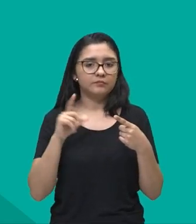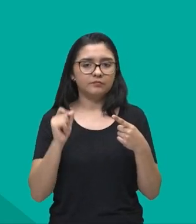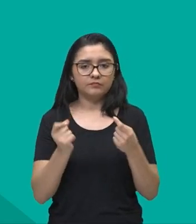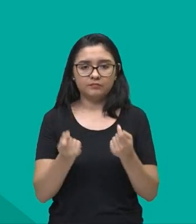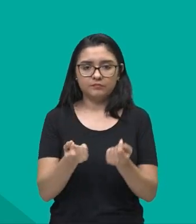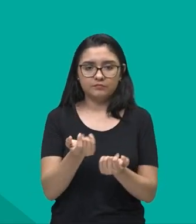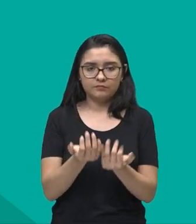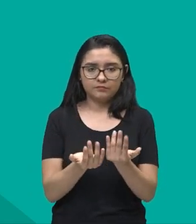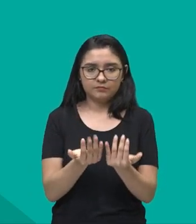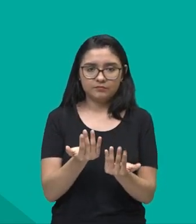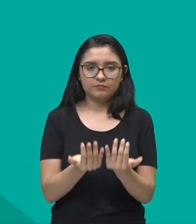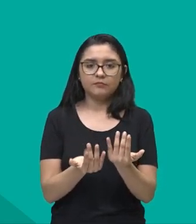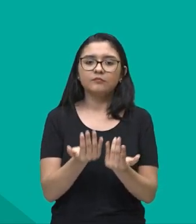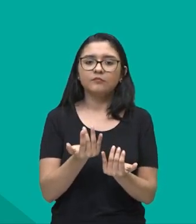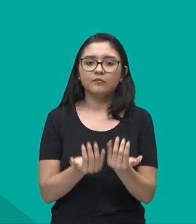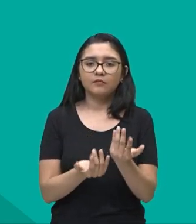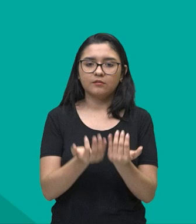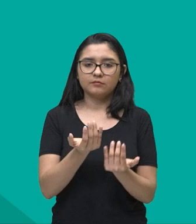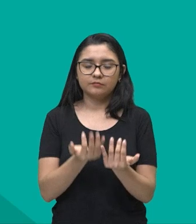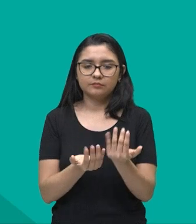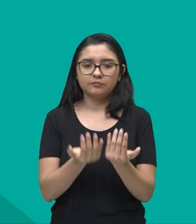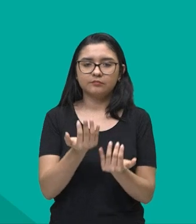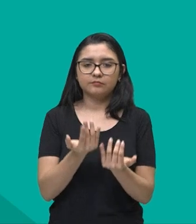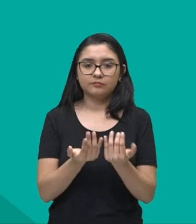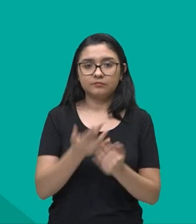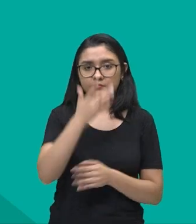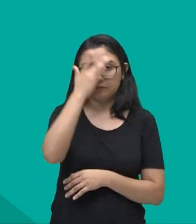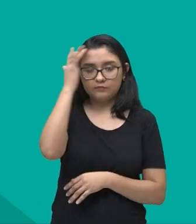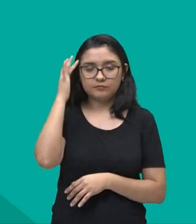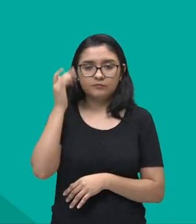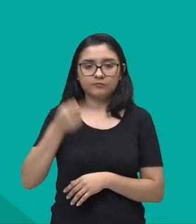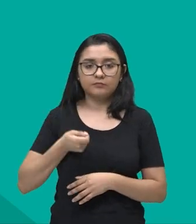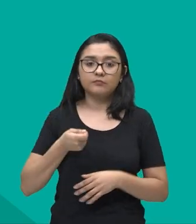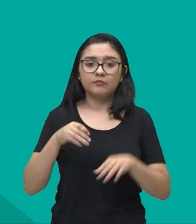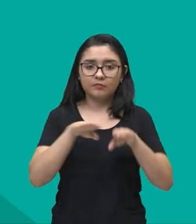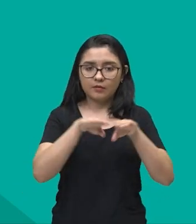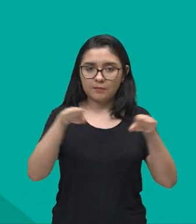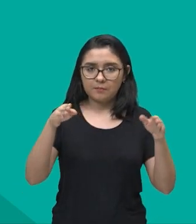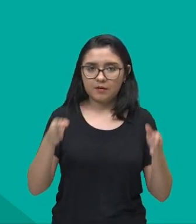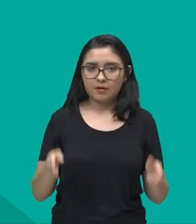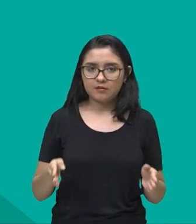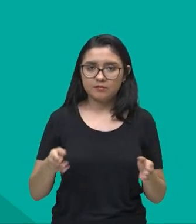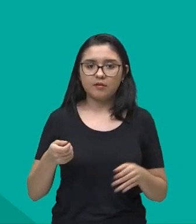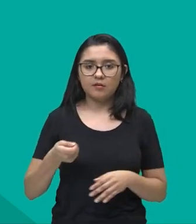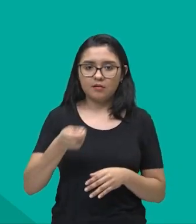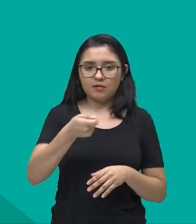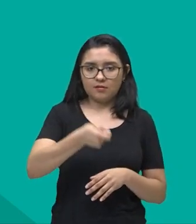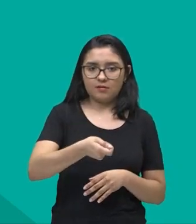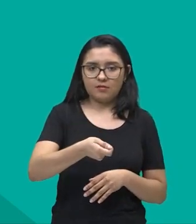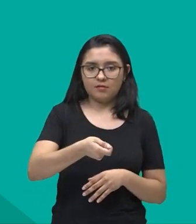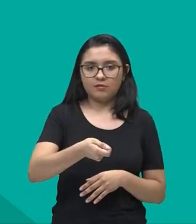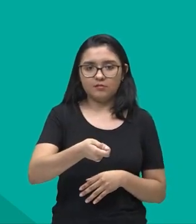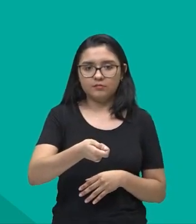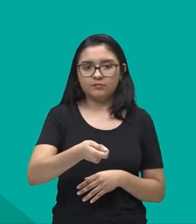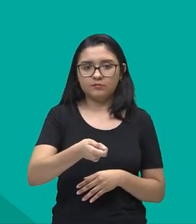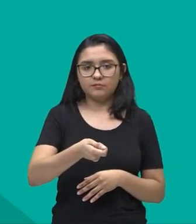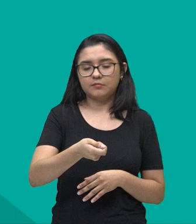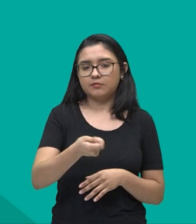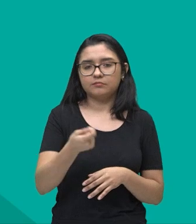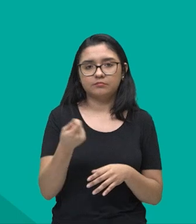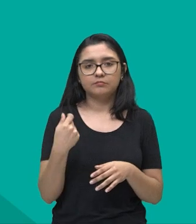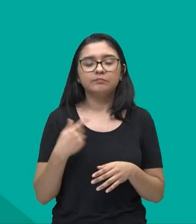fogo, o aquecimento, né? Aí uma pessoa coloca a frigideira para fazer